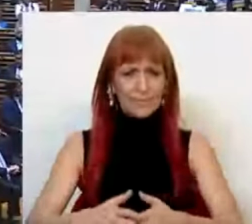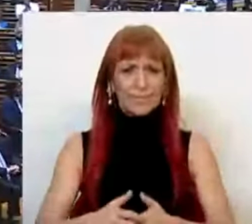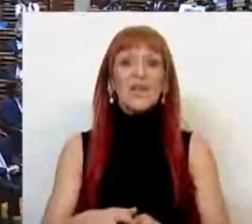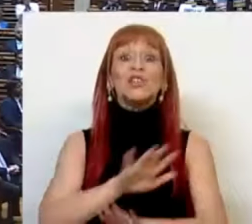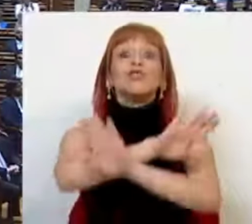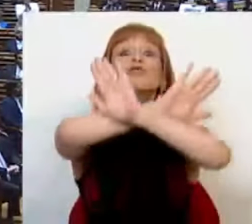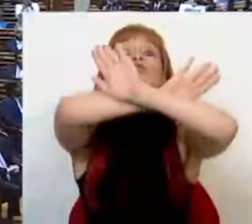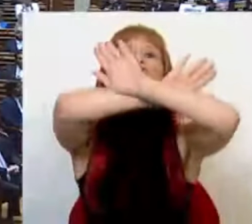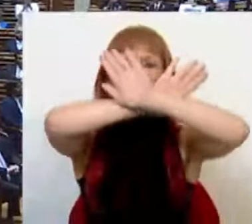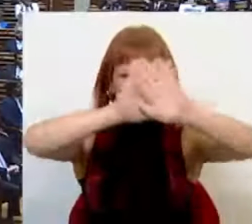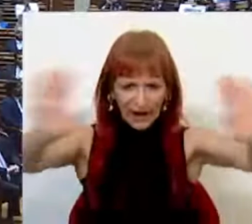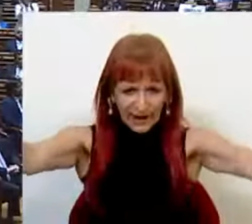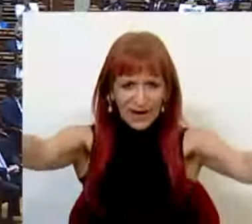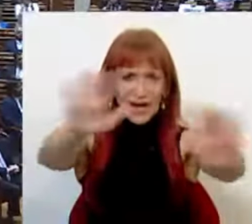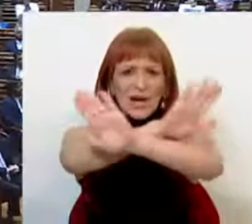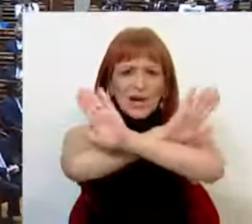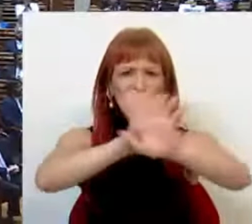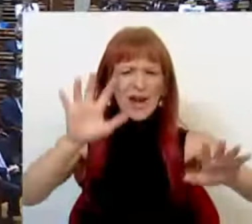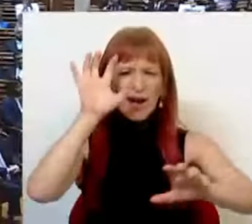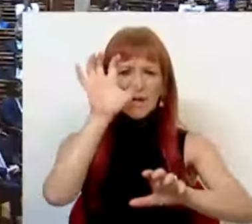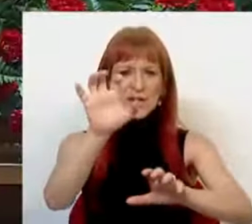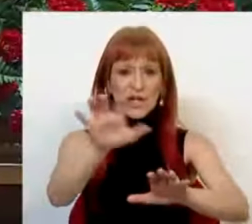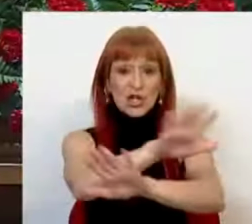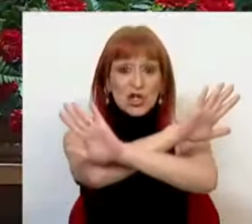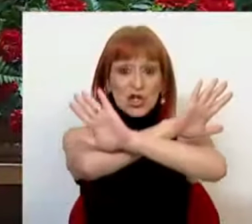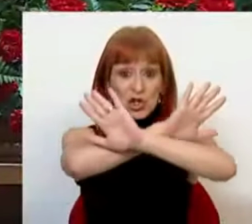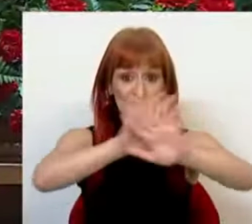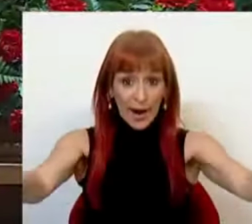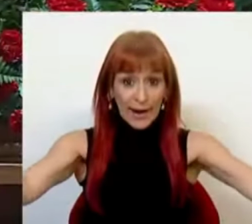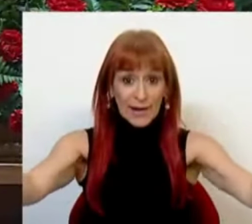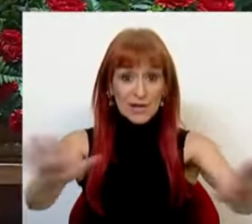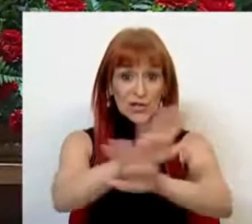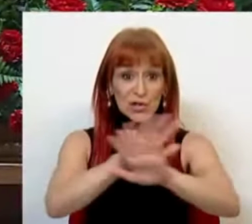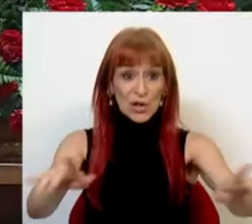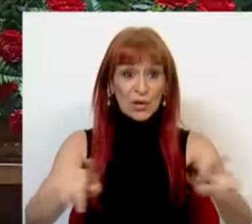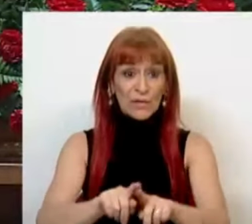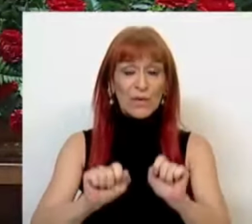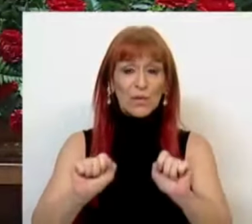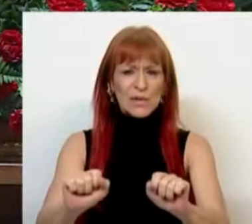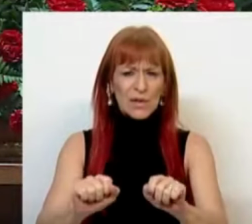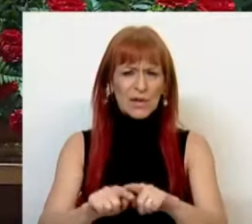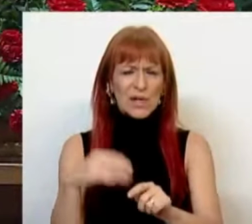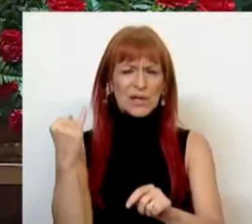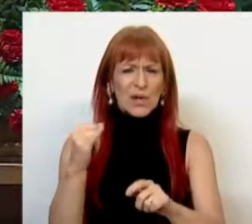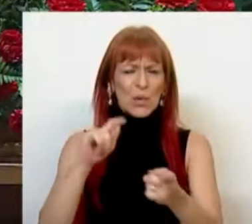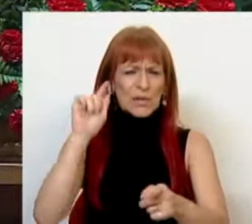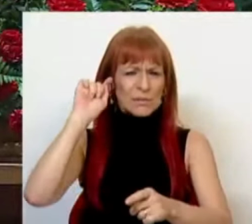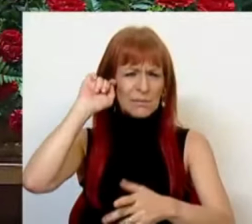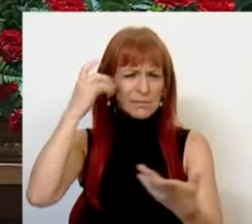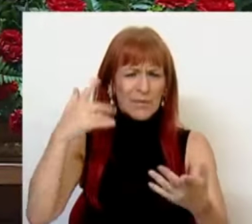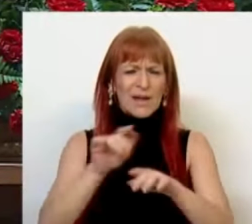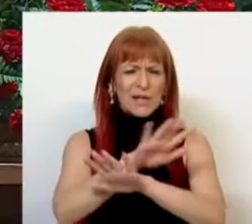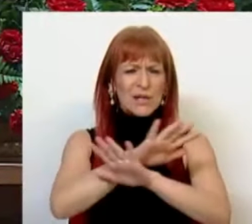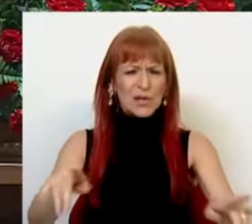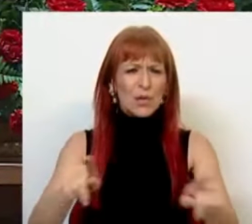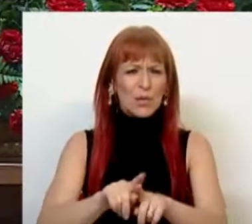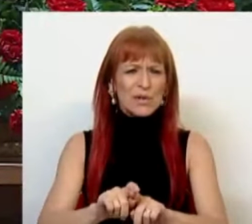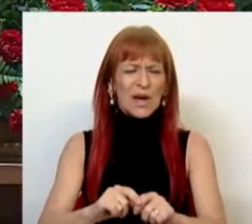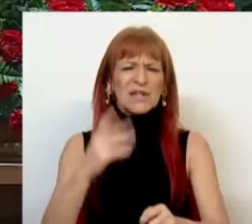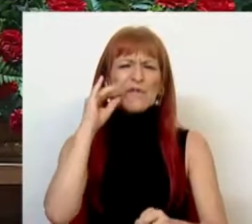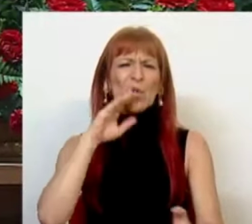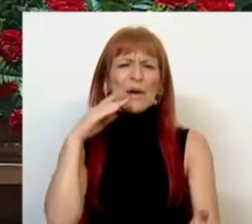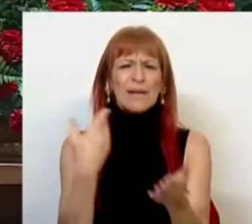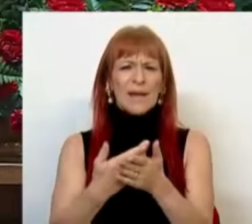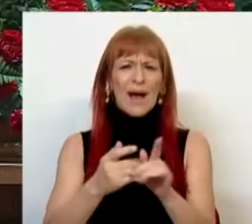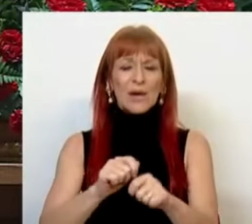Chega! Chega de insultos! Chega de degradarem as instituições! Chega de porem vergonha no